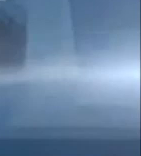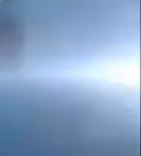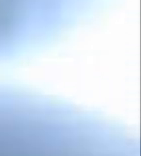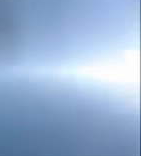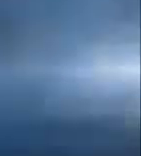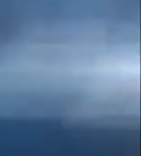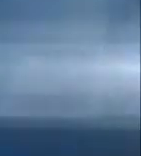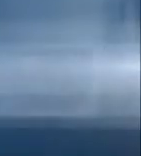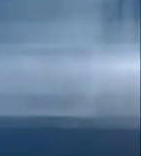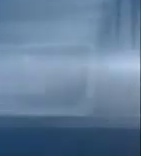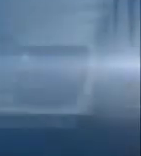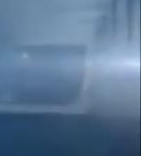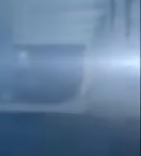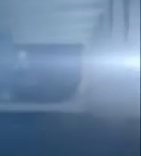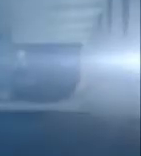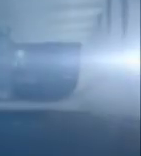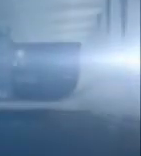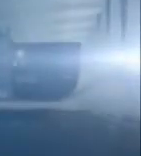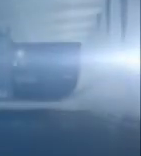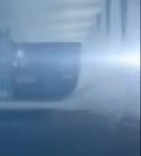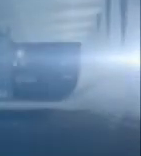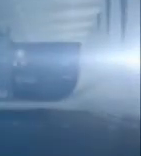E aí